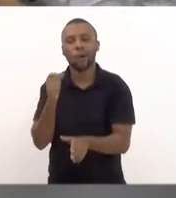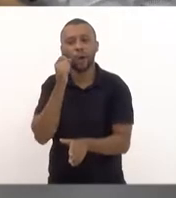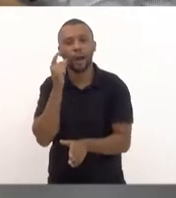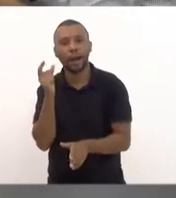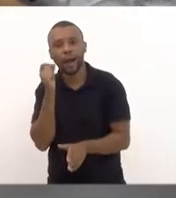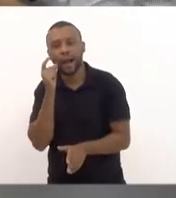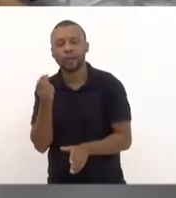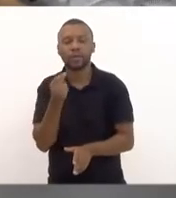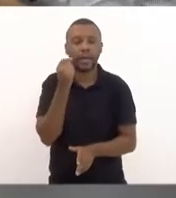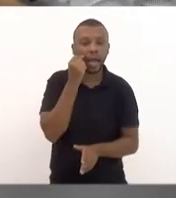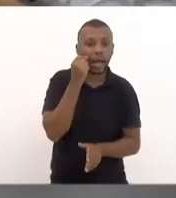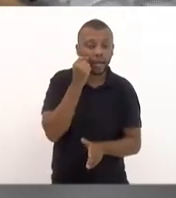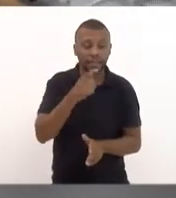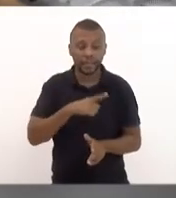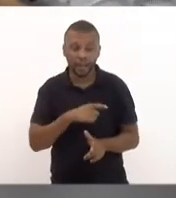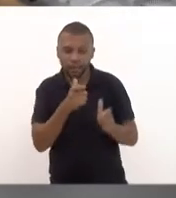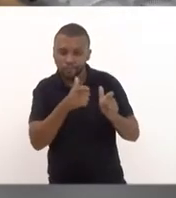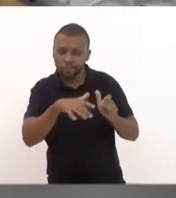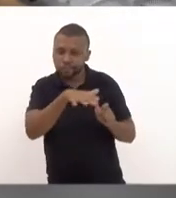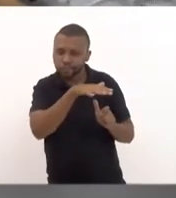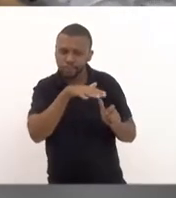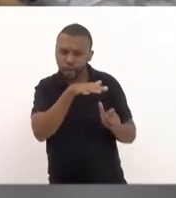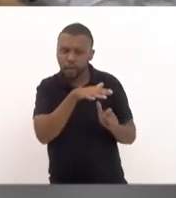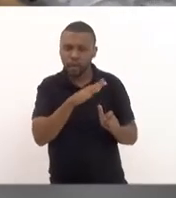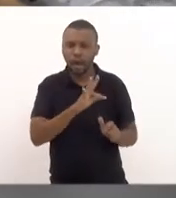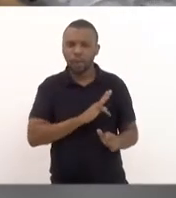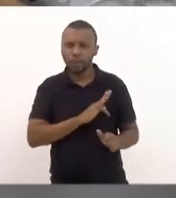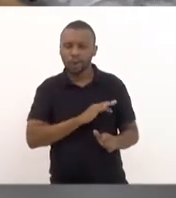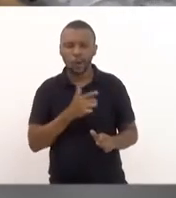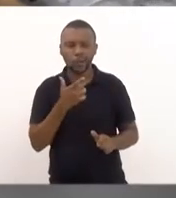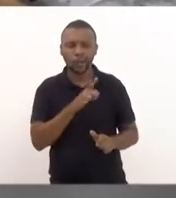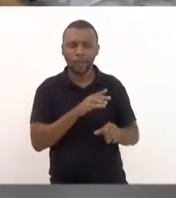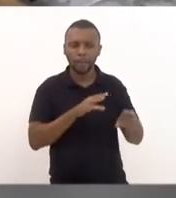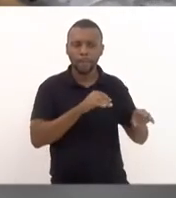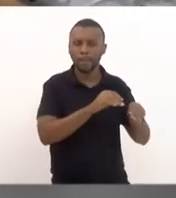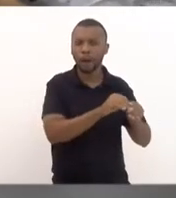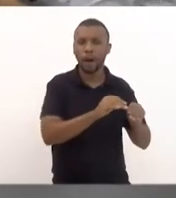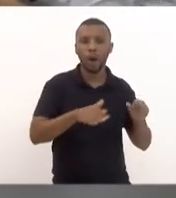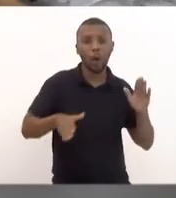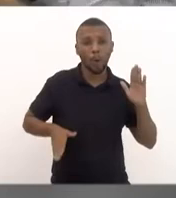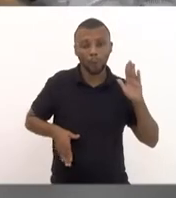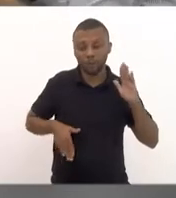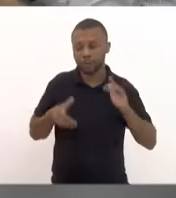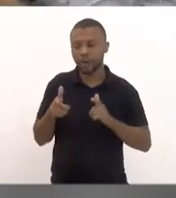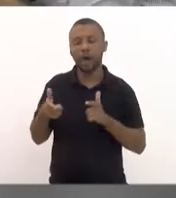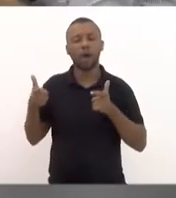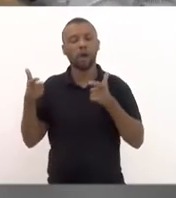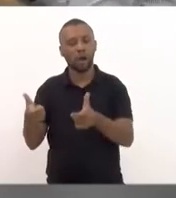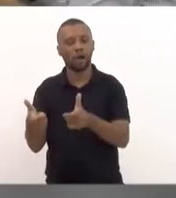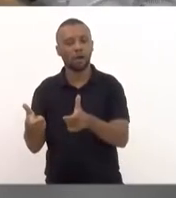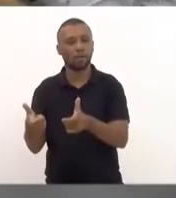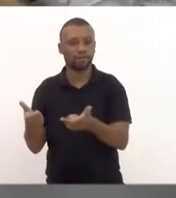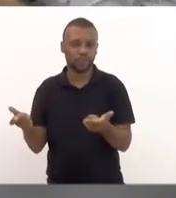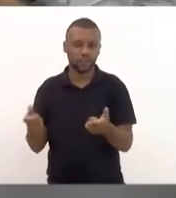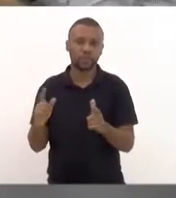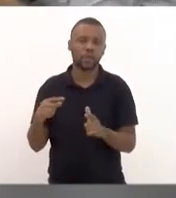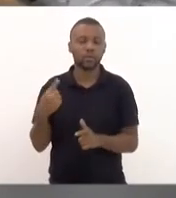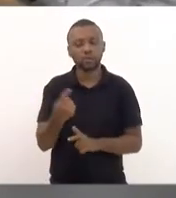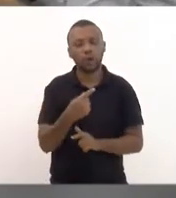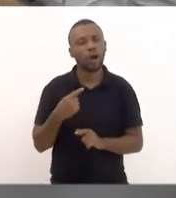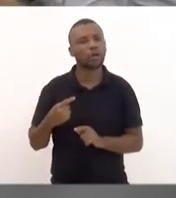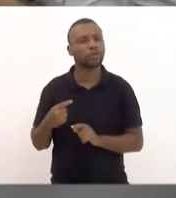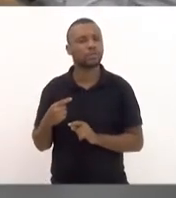consegue atuar, o bandido está na outra ponta, fazendo assalto e tudo mais. Com isso, faz com que todos nós, não somente o senhor,